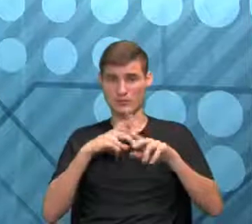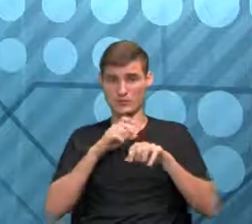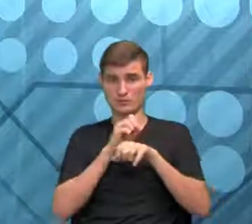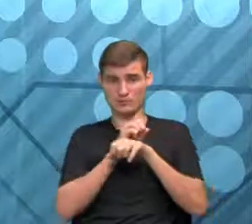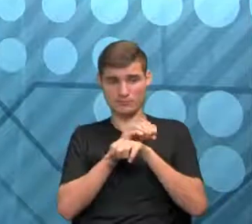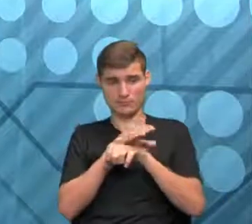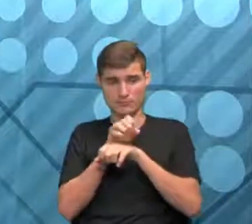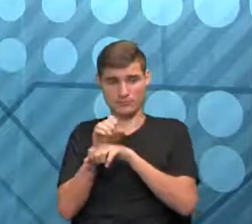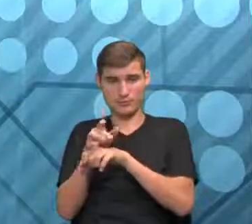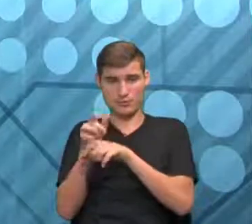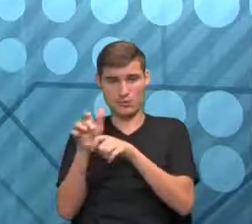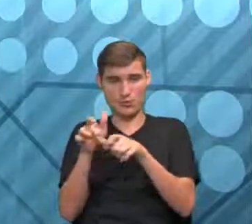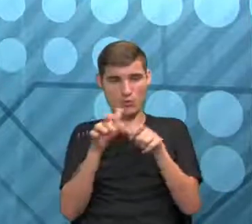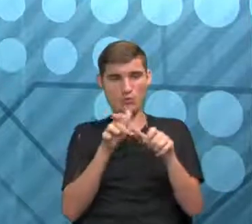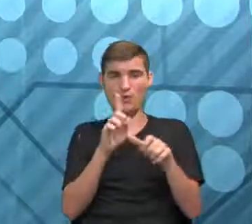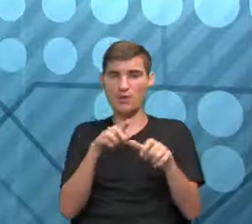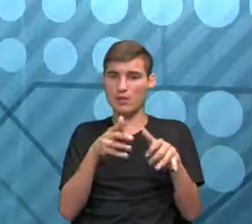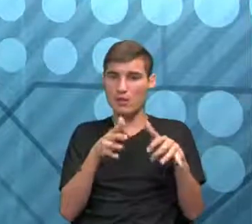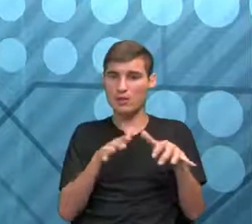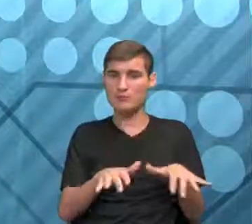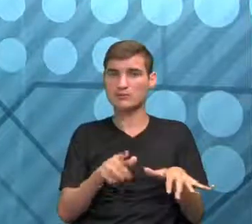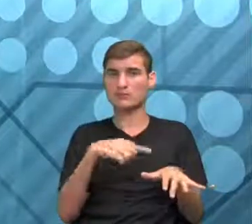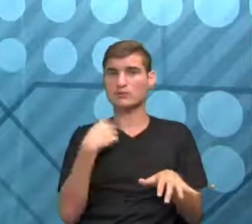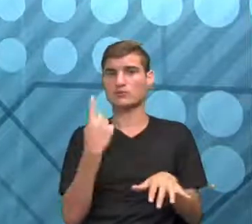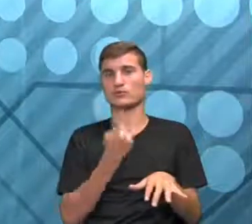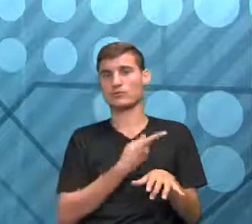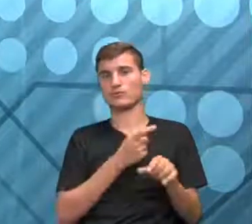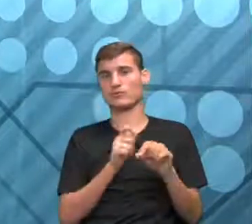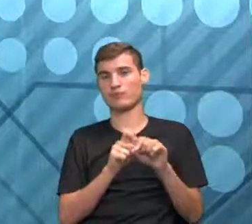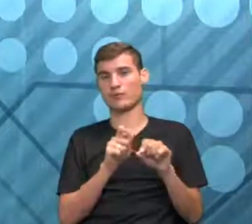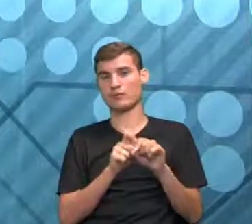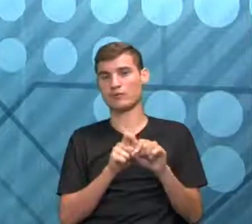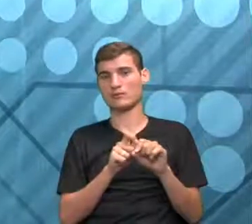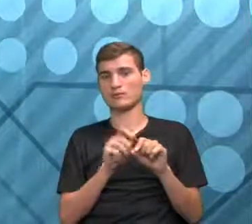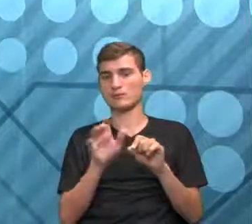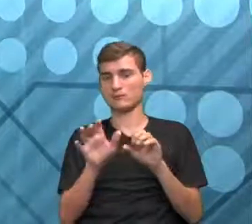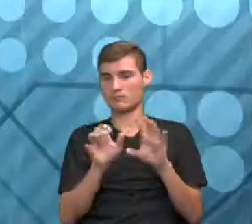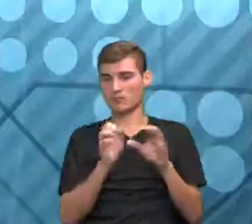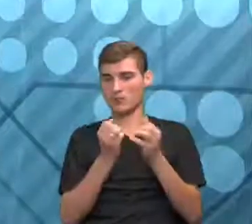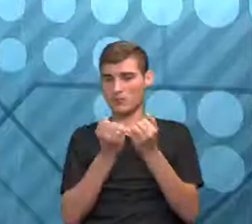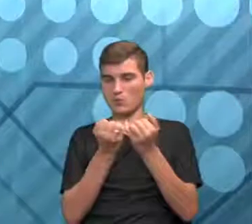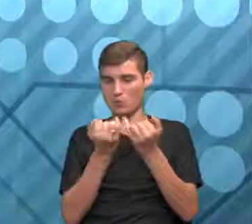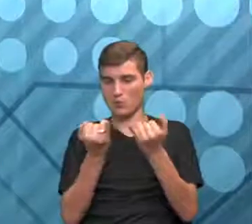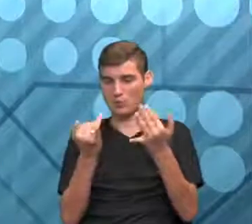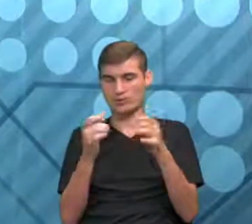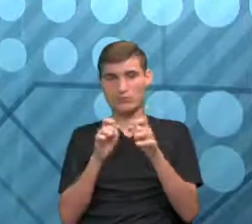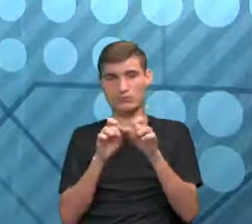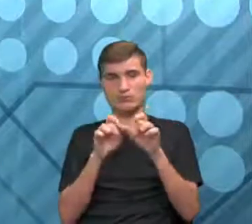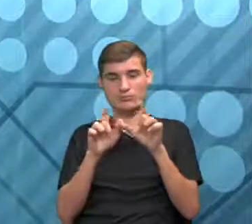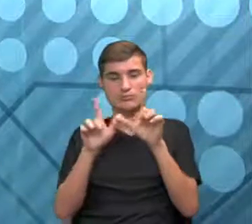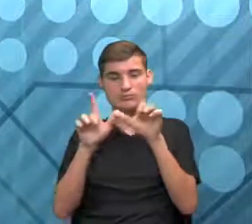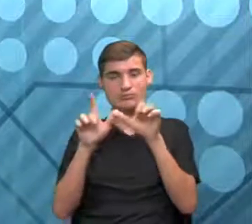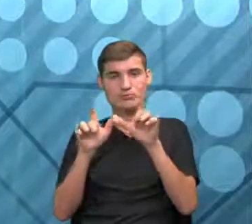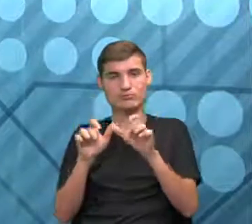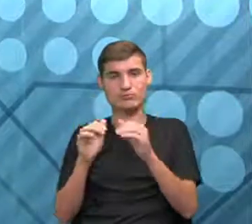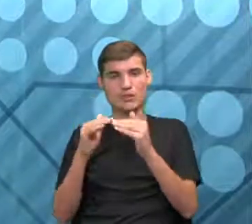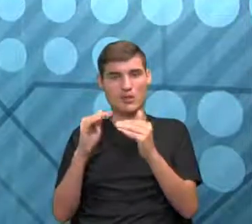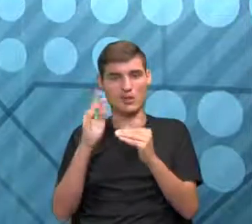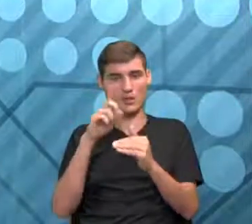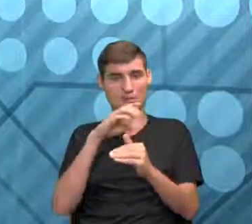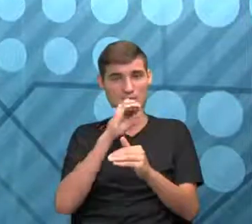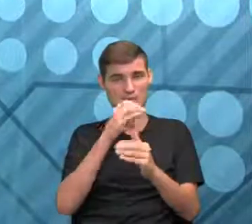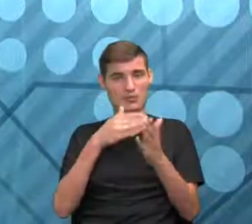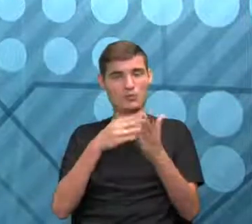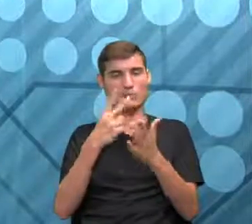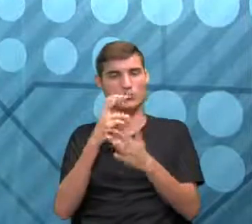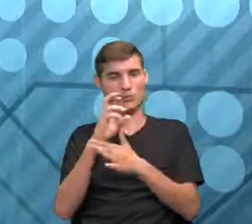termômetro, é exatamente isso que eu faço. Eu pego ali a faixa de medição, que agora é falada de 0 a